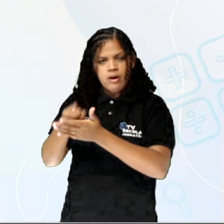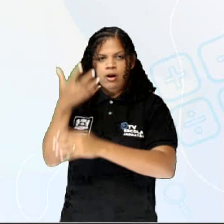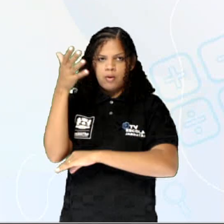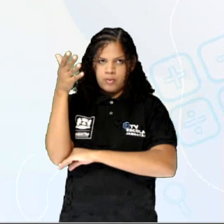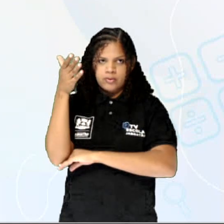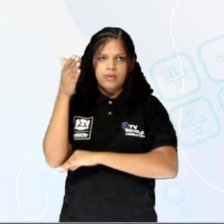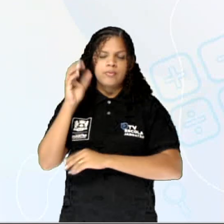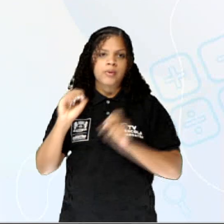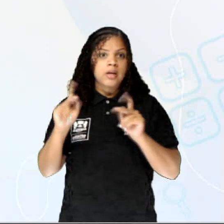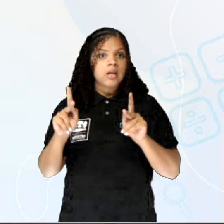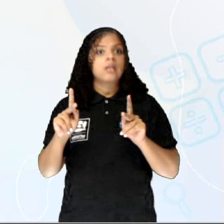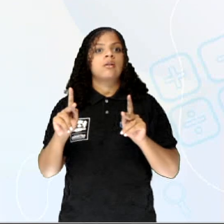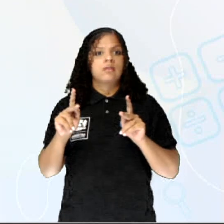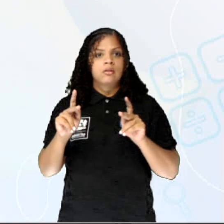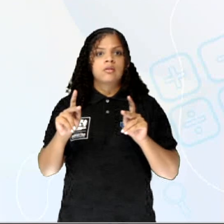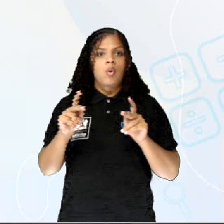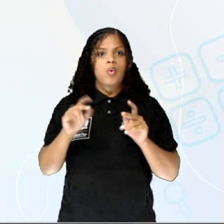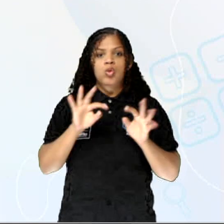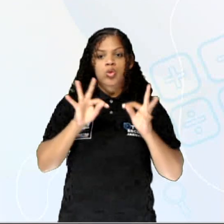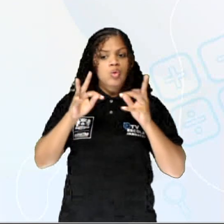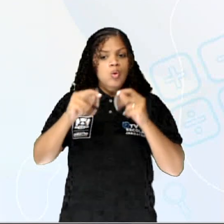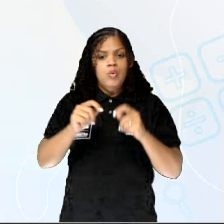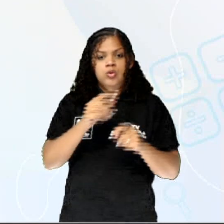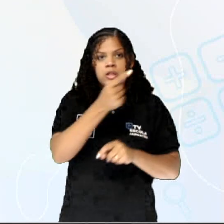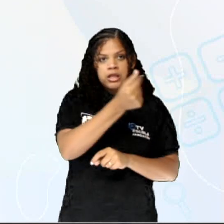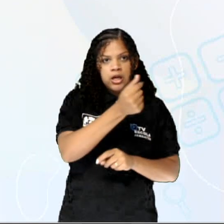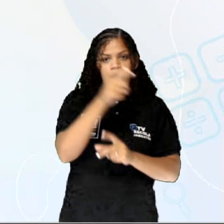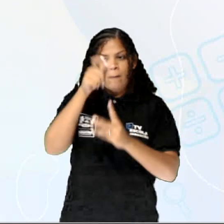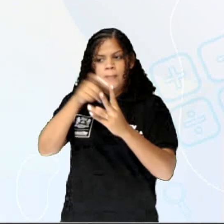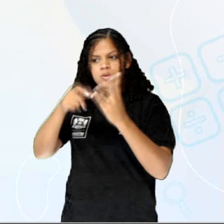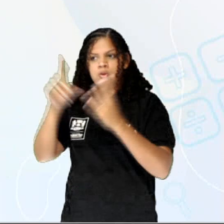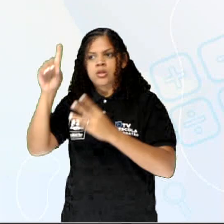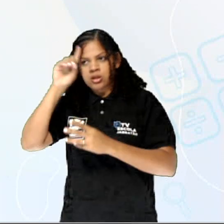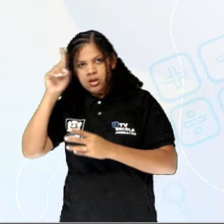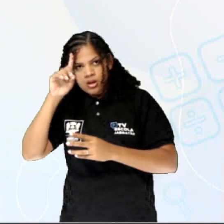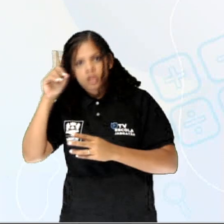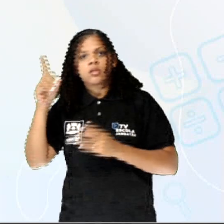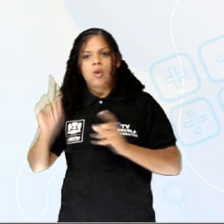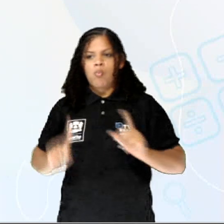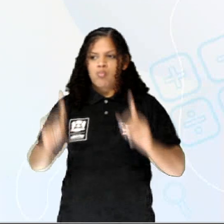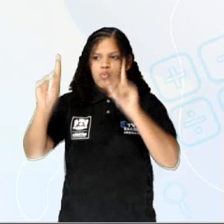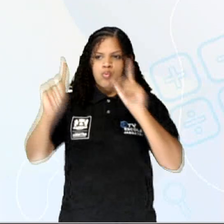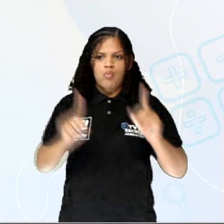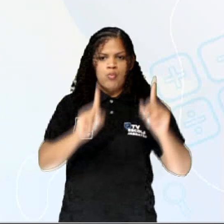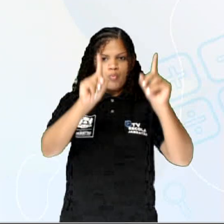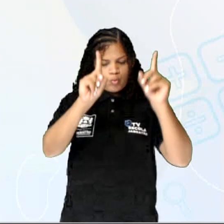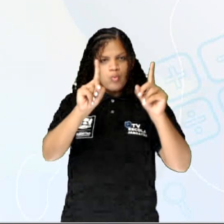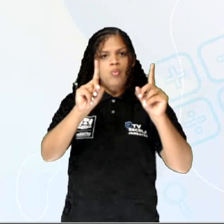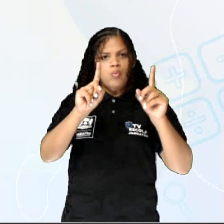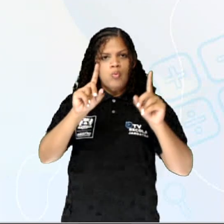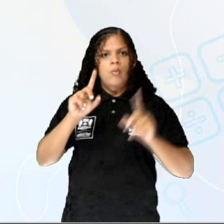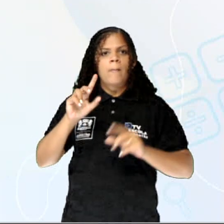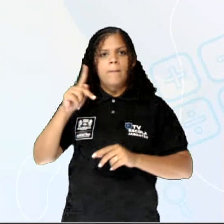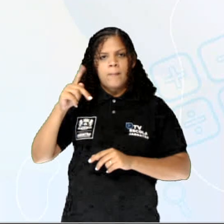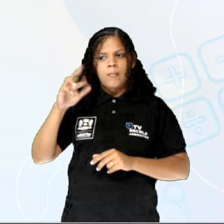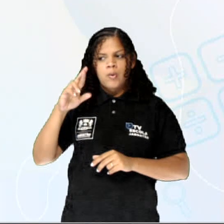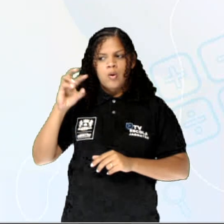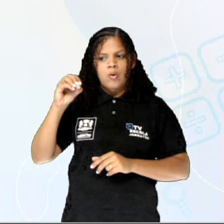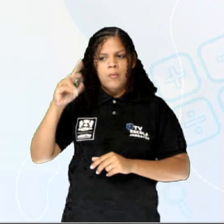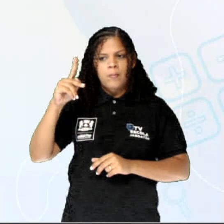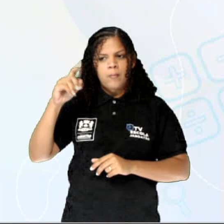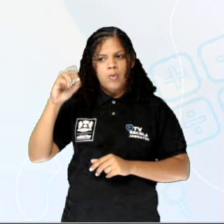vai aumentar. Então significa que pessoas e dinheiros são 2 grandezas diretamente proporcionais. Agora